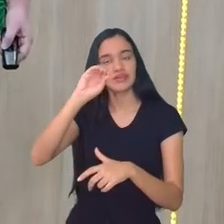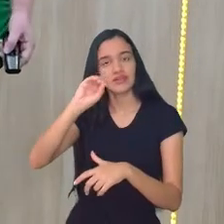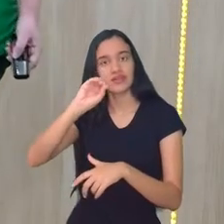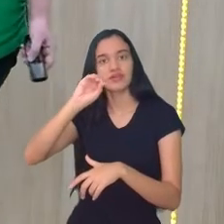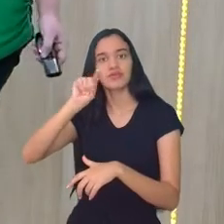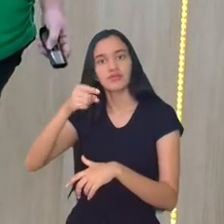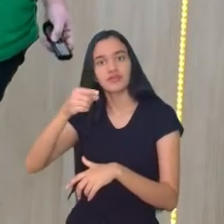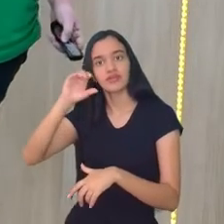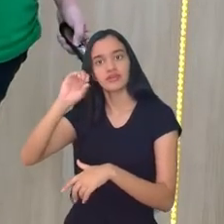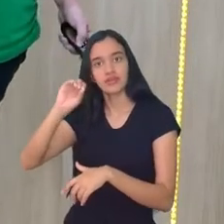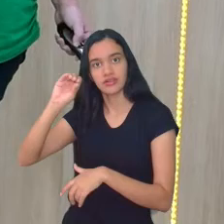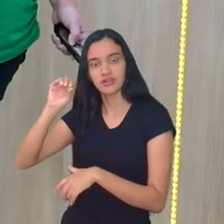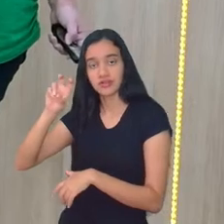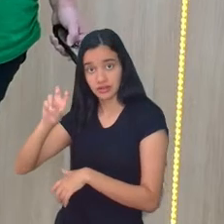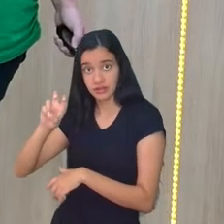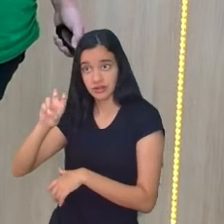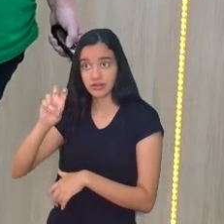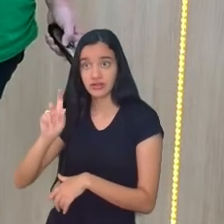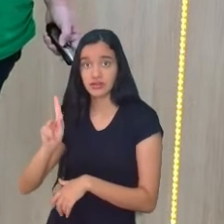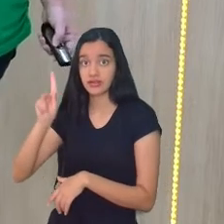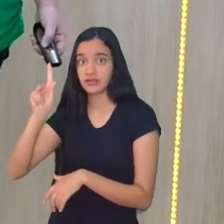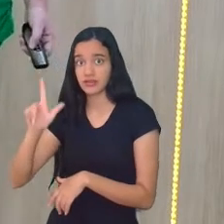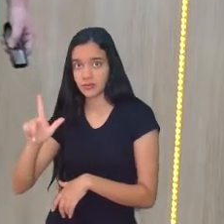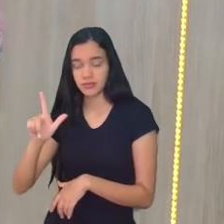0,015 quilolitros.